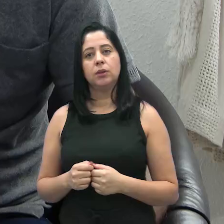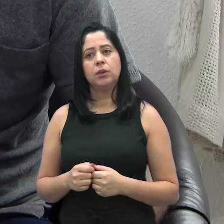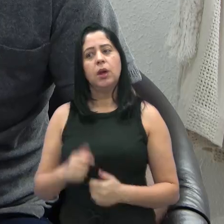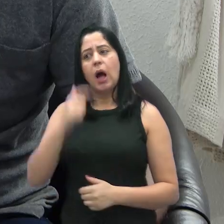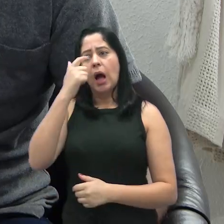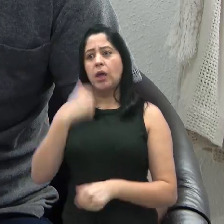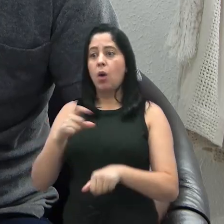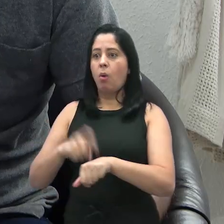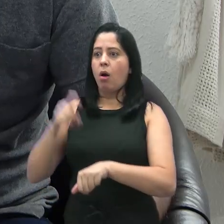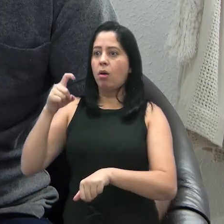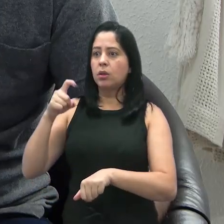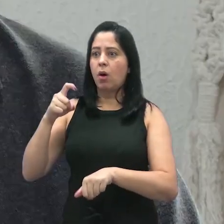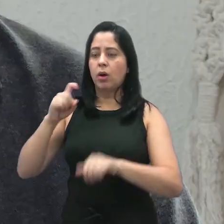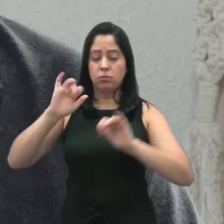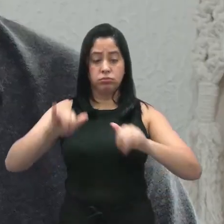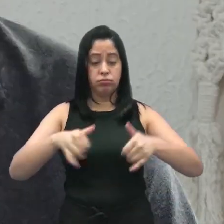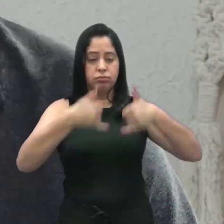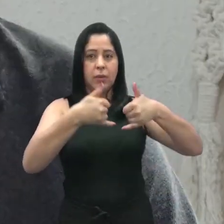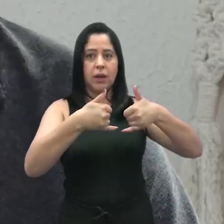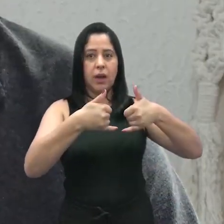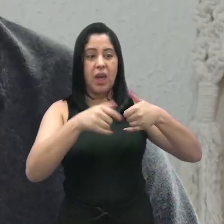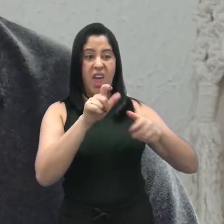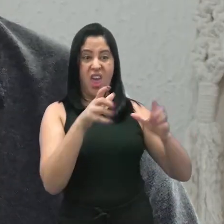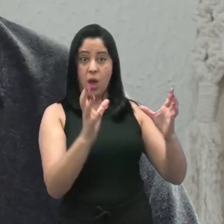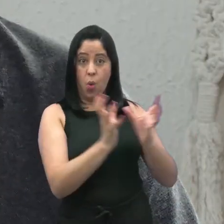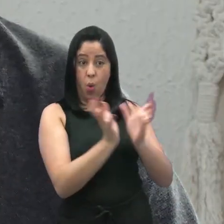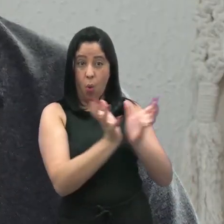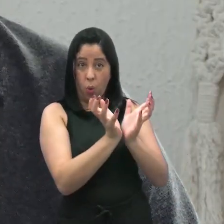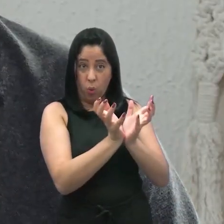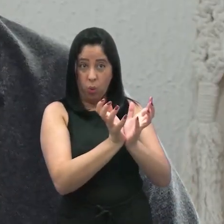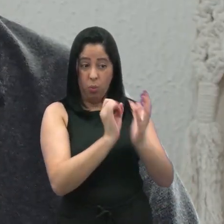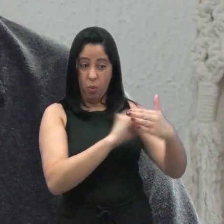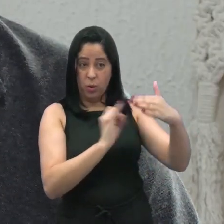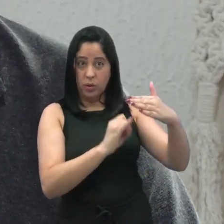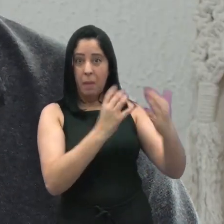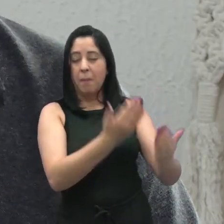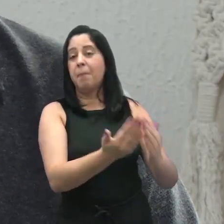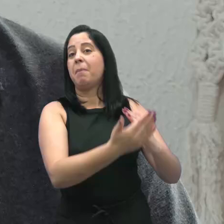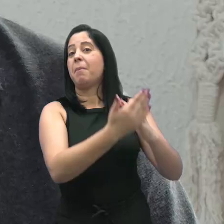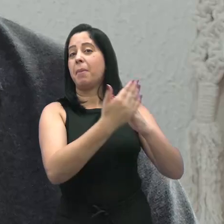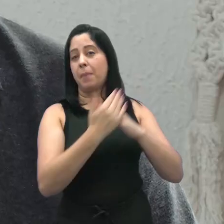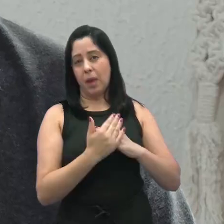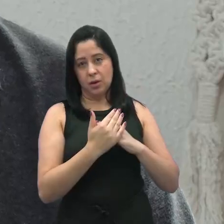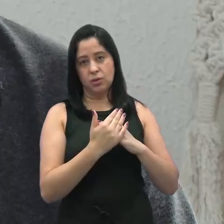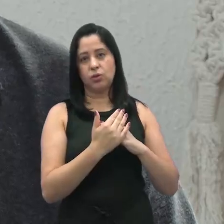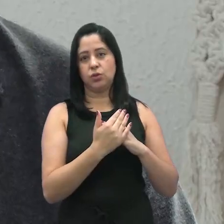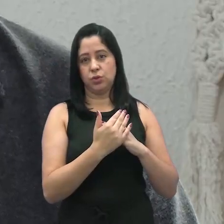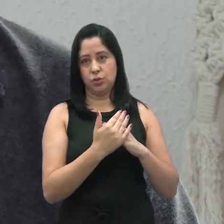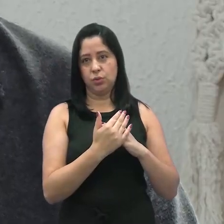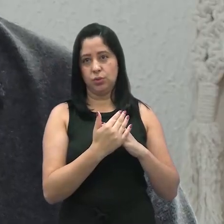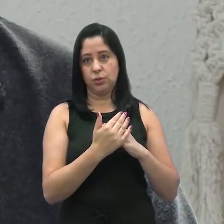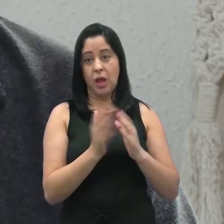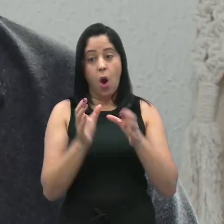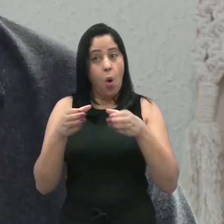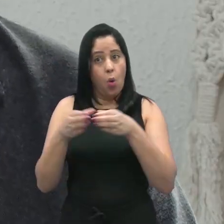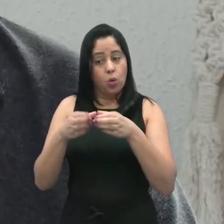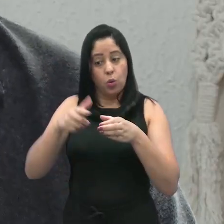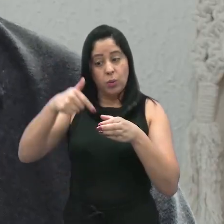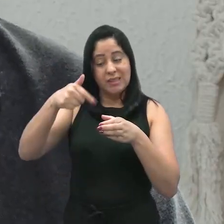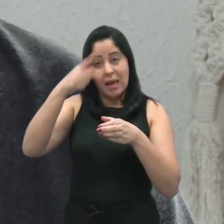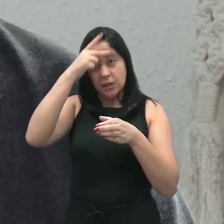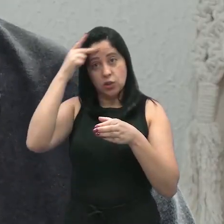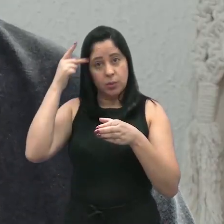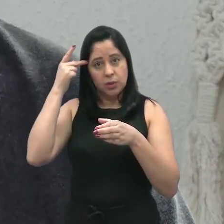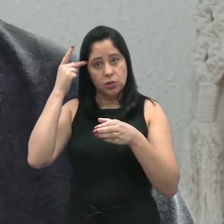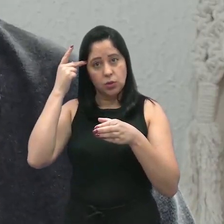Eu imediatamente liguei para cá. Me ajudou muito mesmo. Tá? Nós éramos no grupo 7